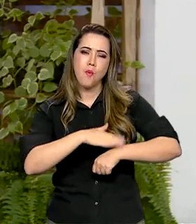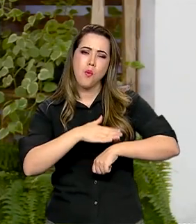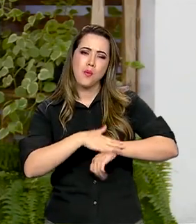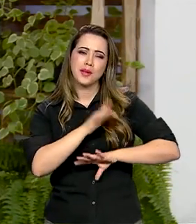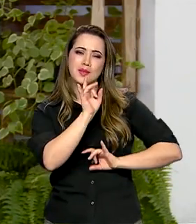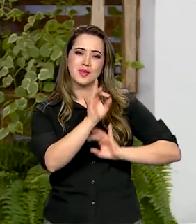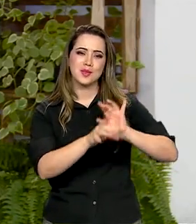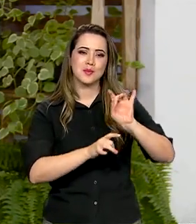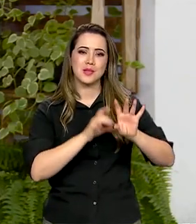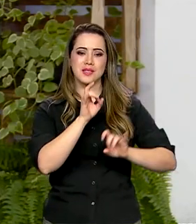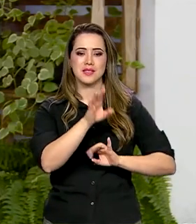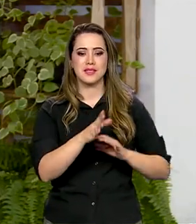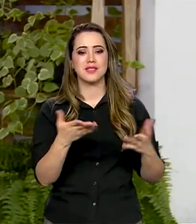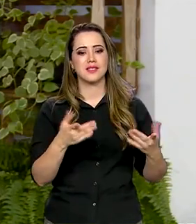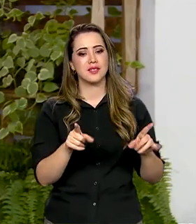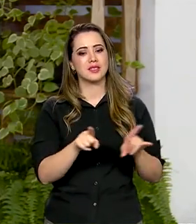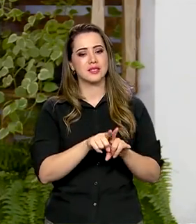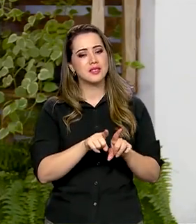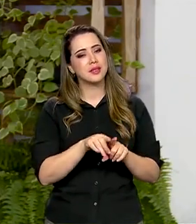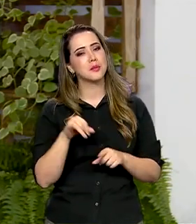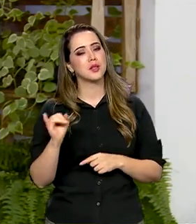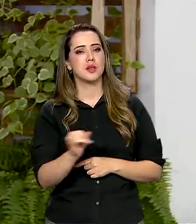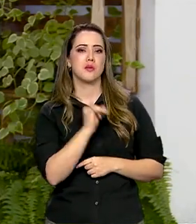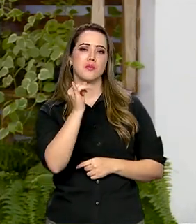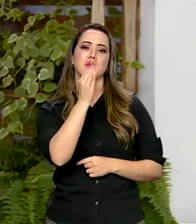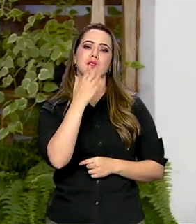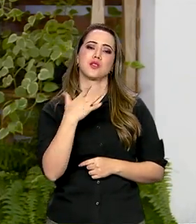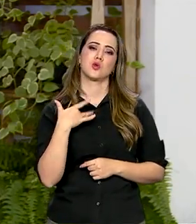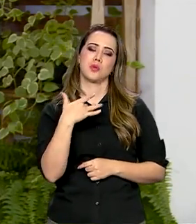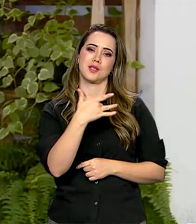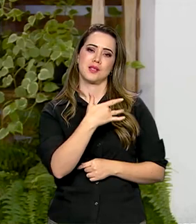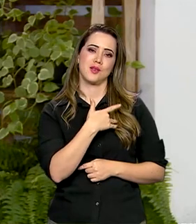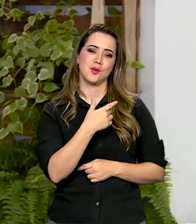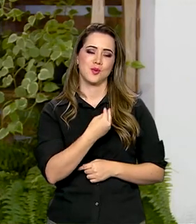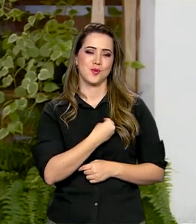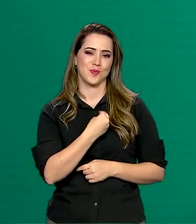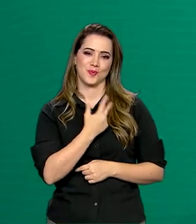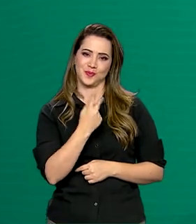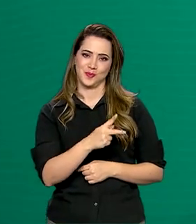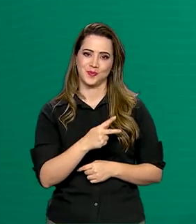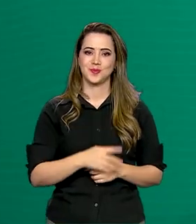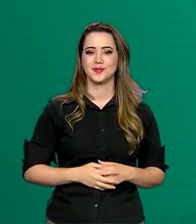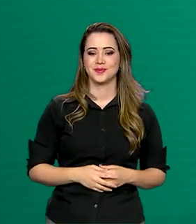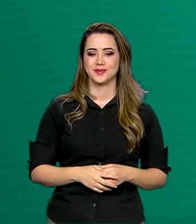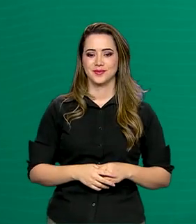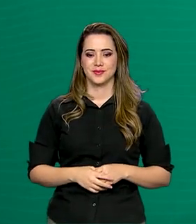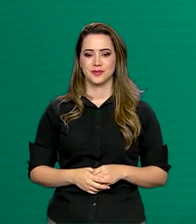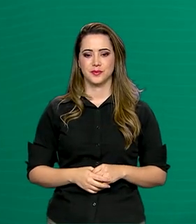especiais e ainda importantes para a saúde e o bem-estar dele. Música.